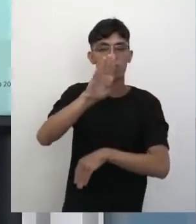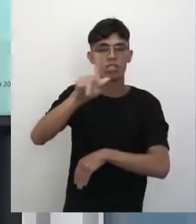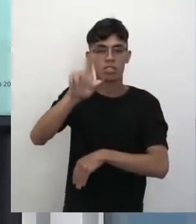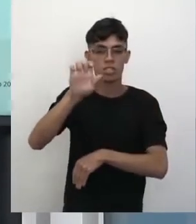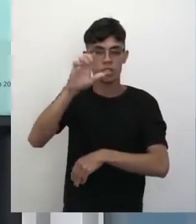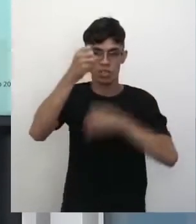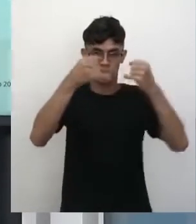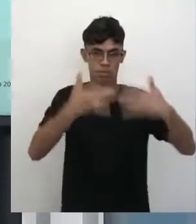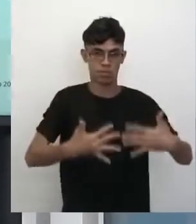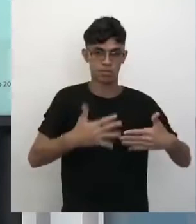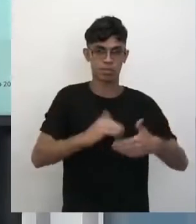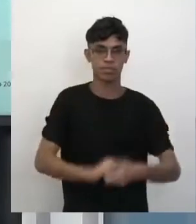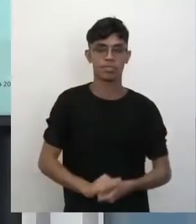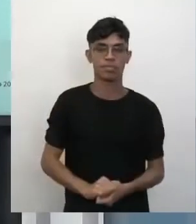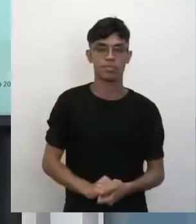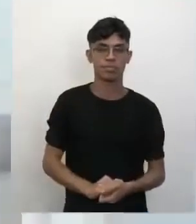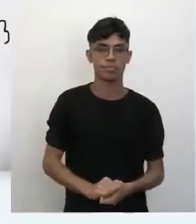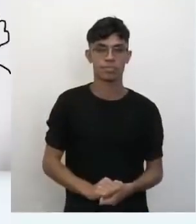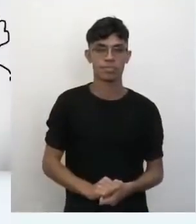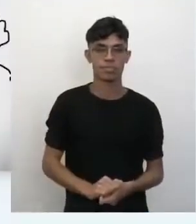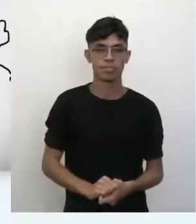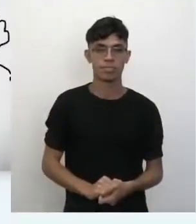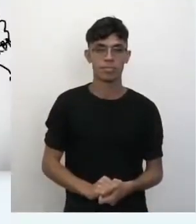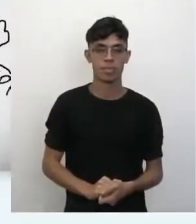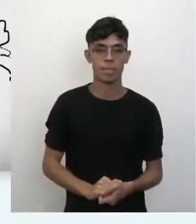Daqui a pouco a gente volta.